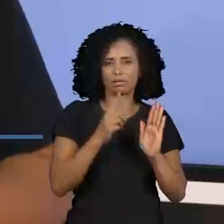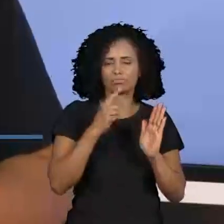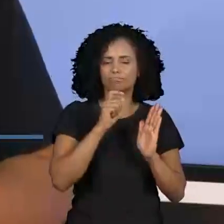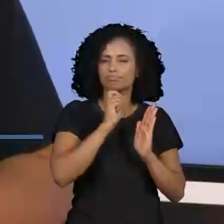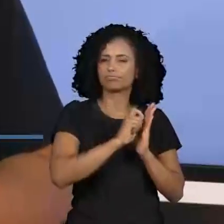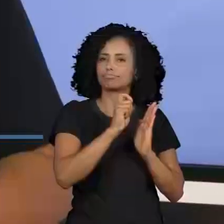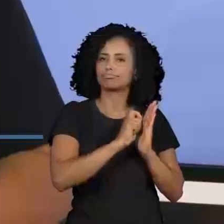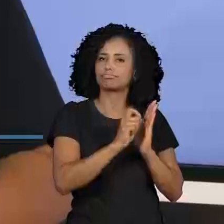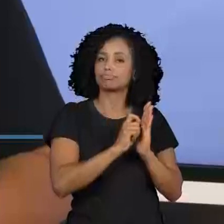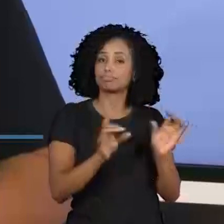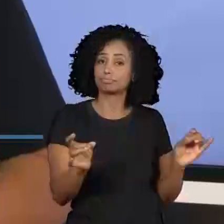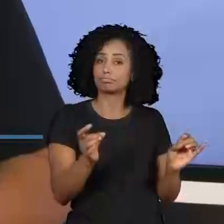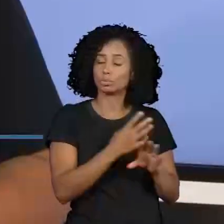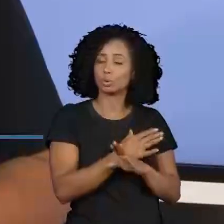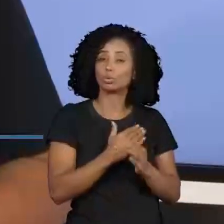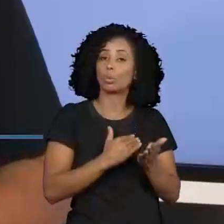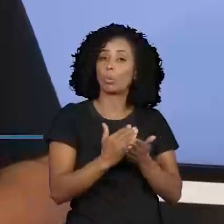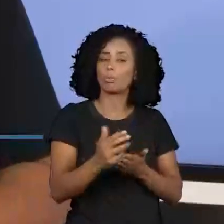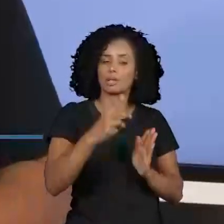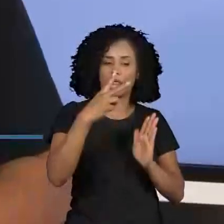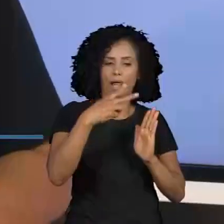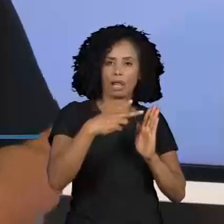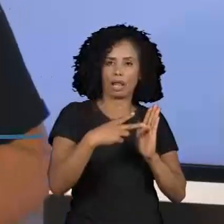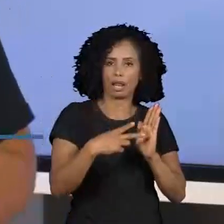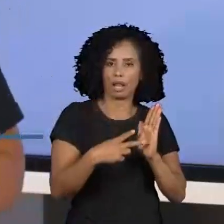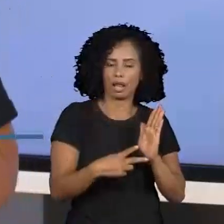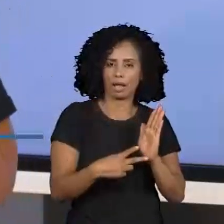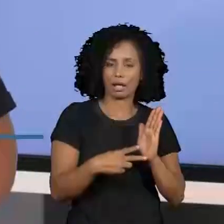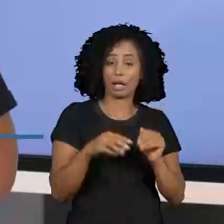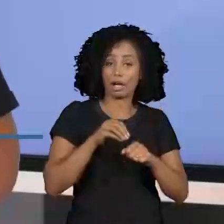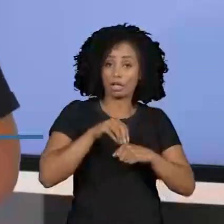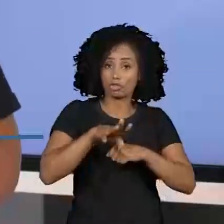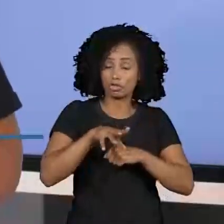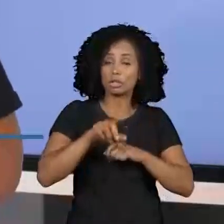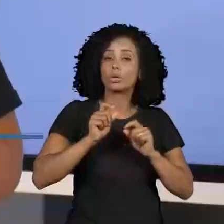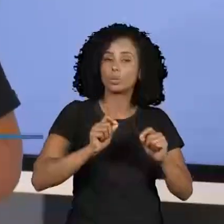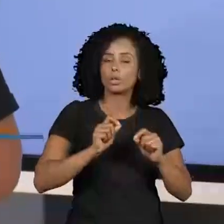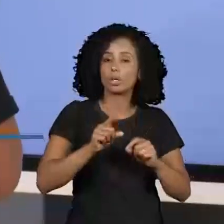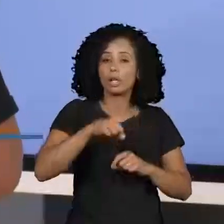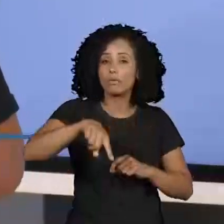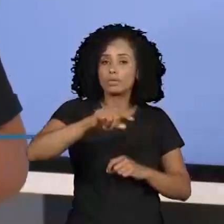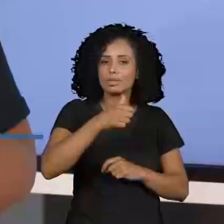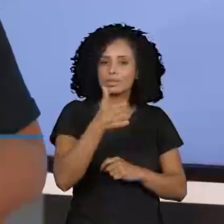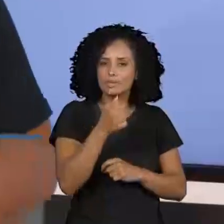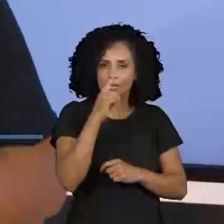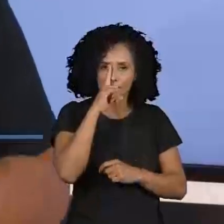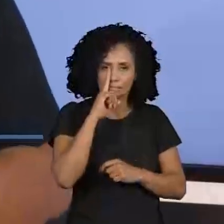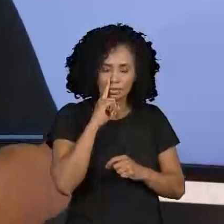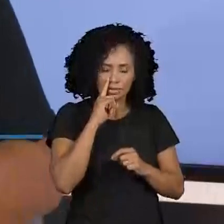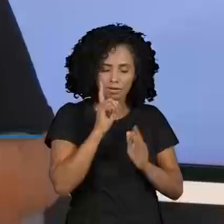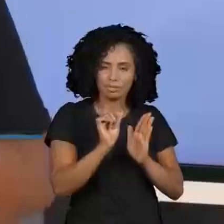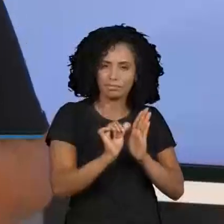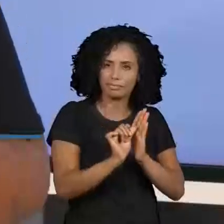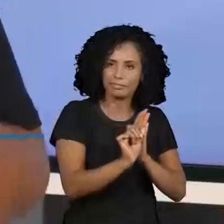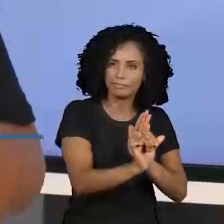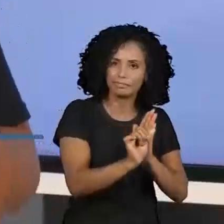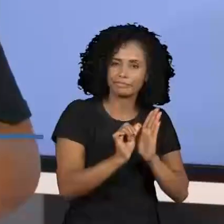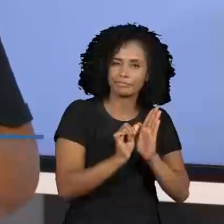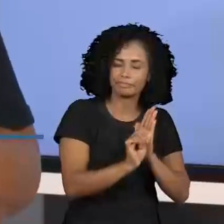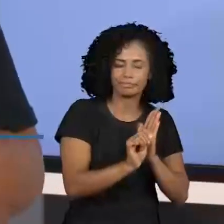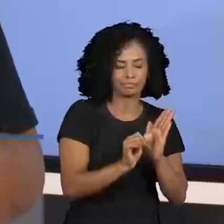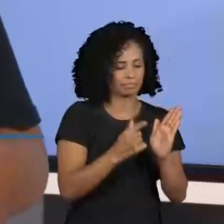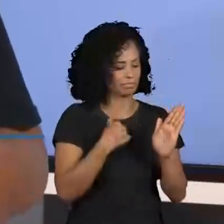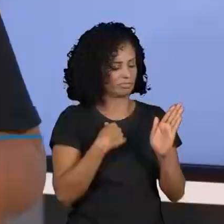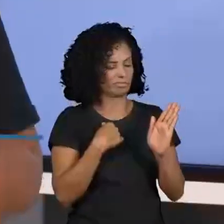começa a sua leitura e qual é a dica você grifar ou marcar tudo a o que você acredita